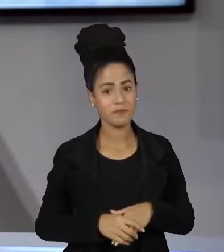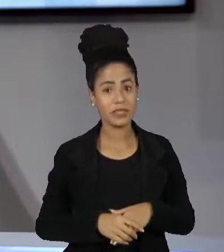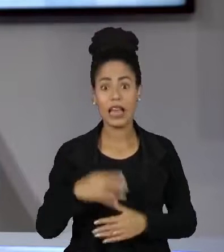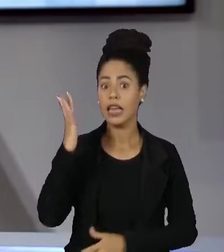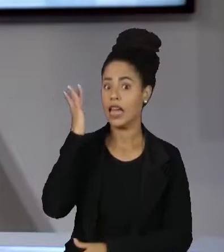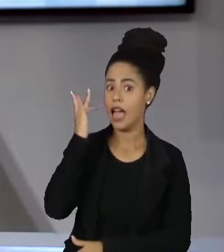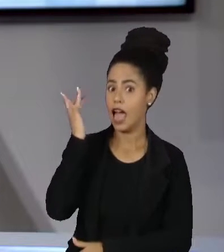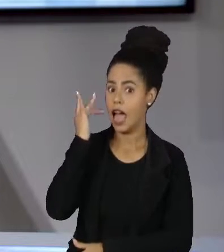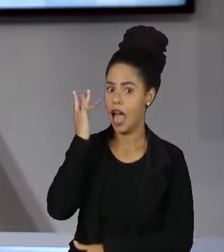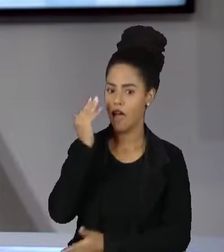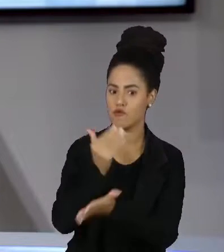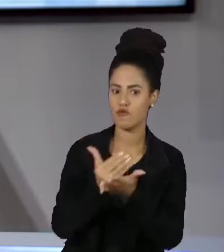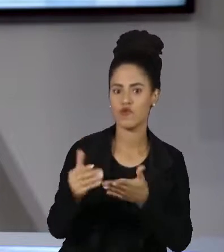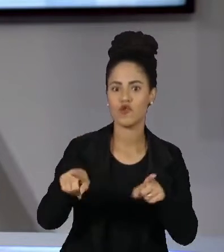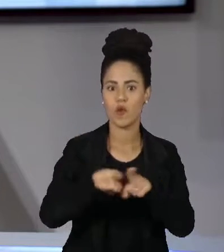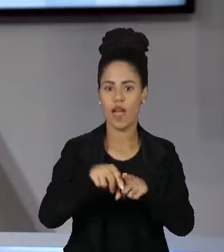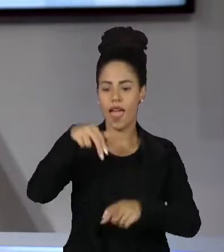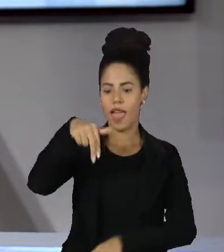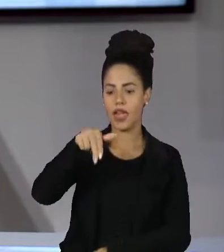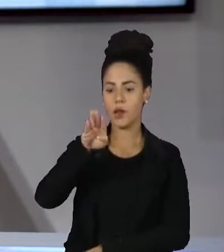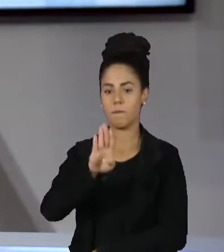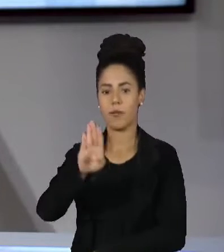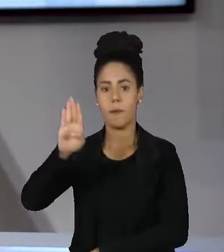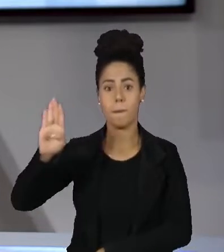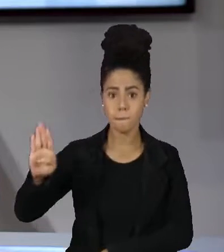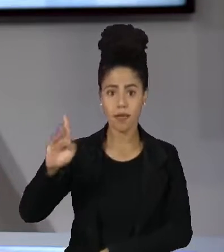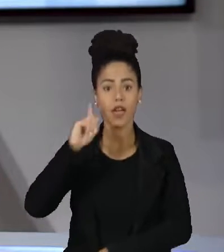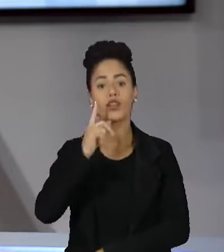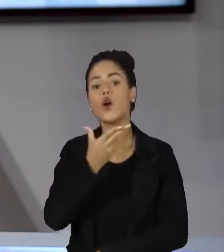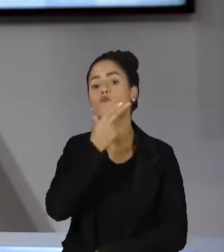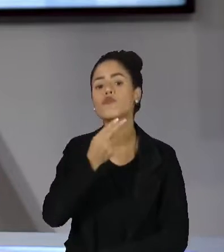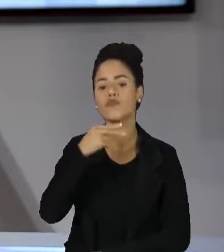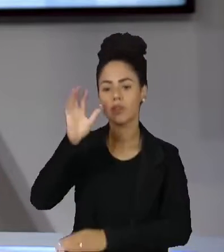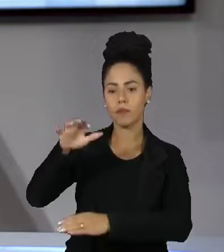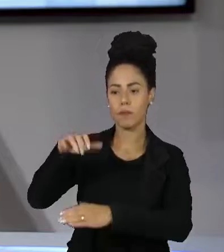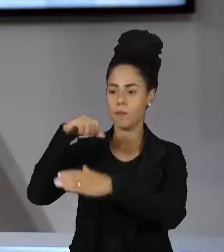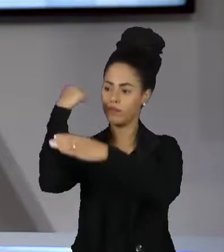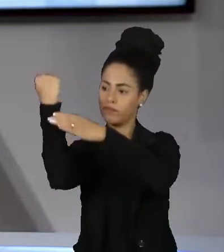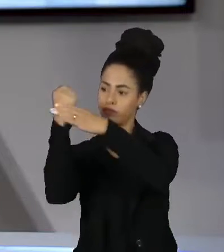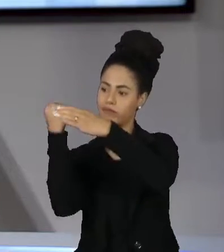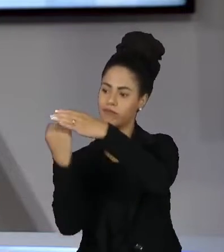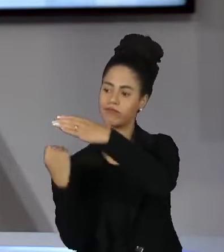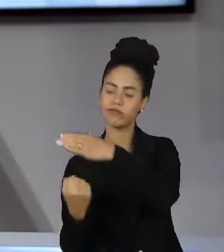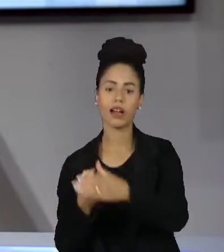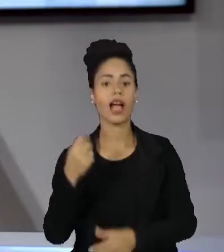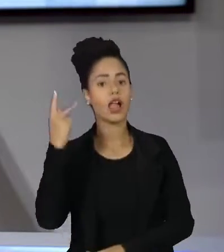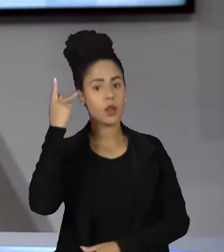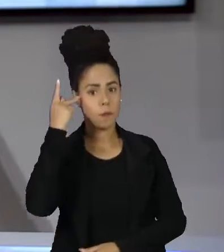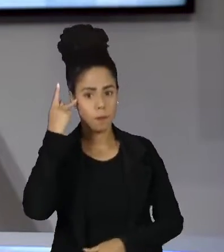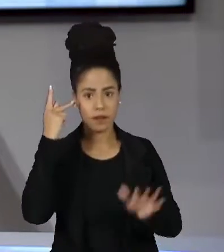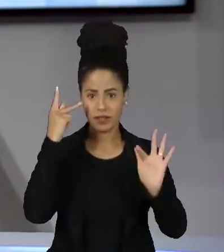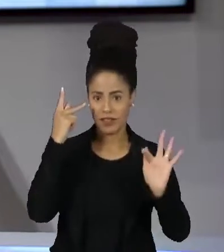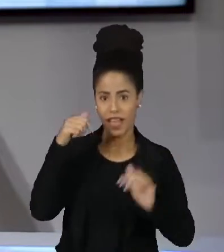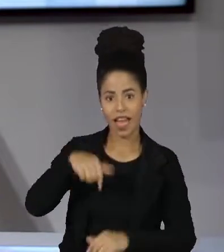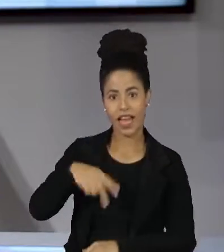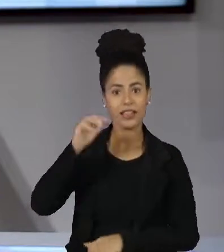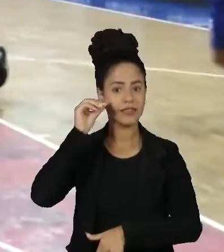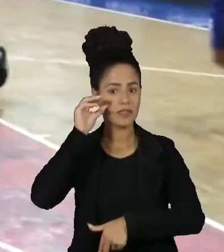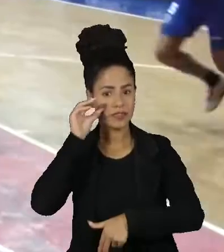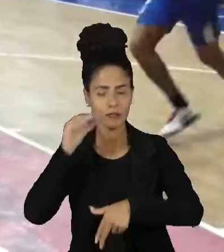E amanhã começa a decisão do NBB, a Liga Nacional Masculina de Basquete, com o duelo paulista ao vivo aqui na TV